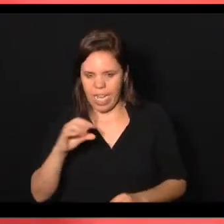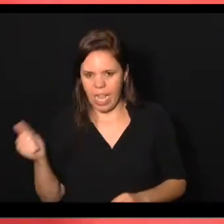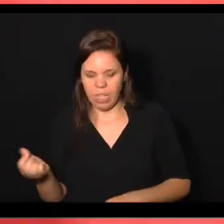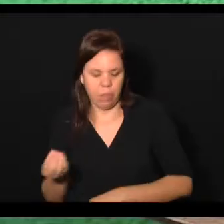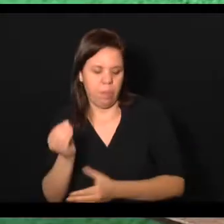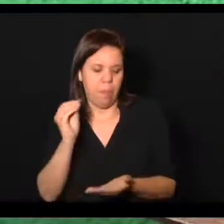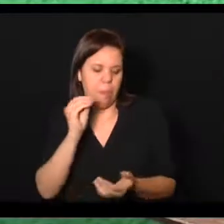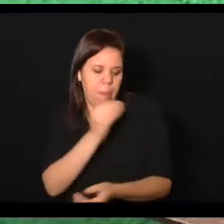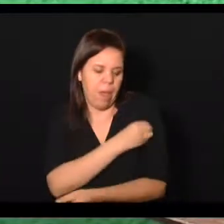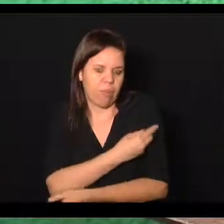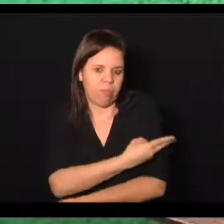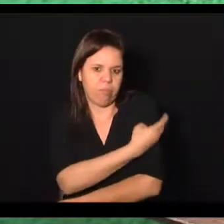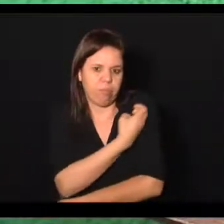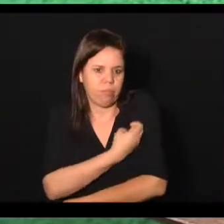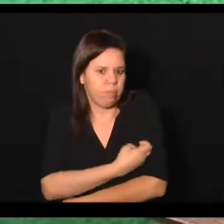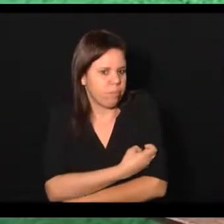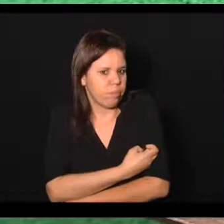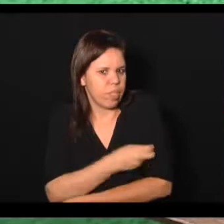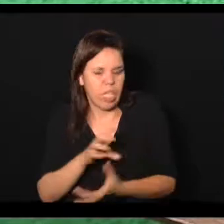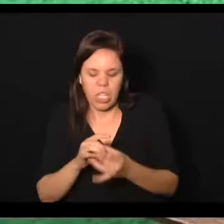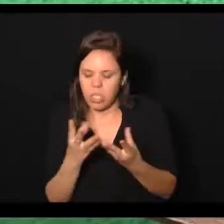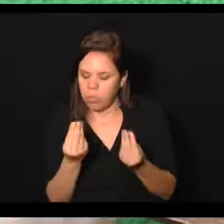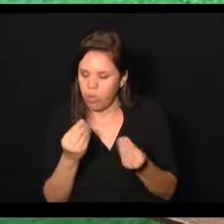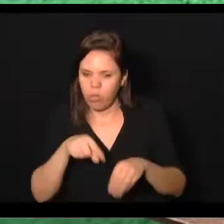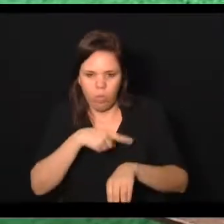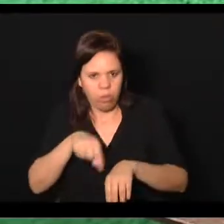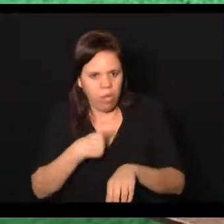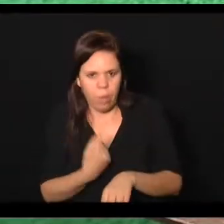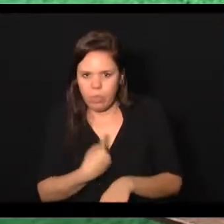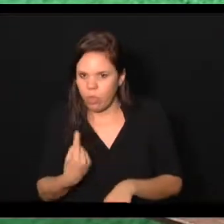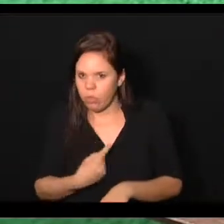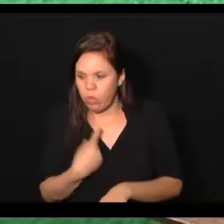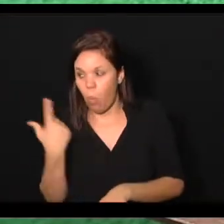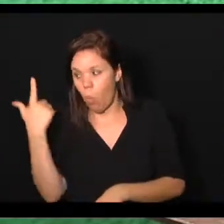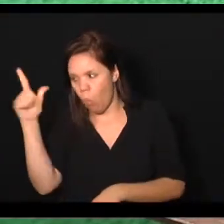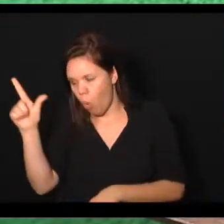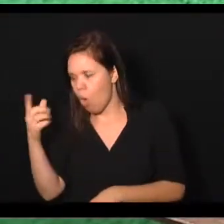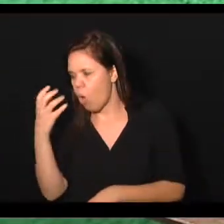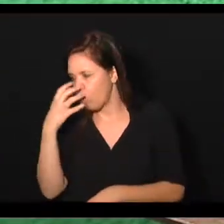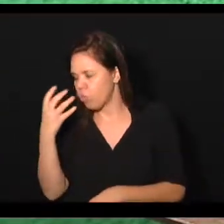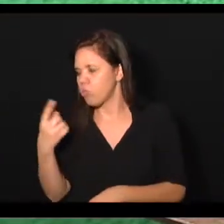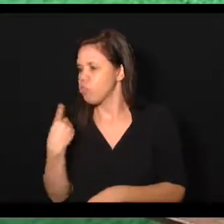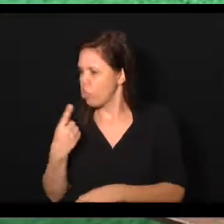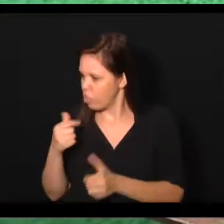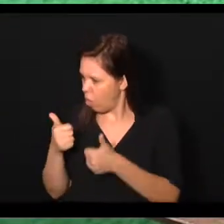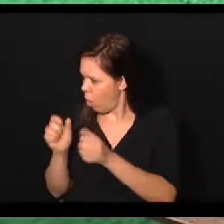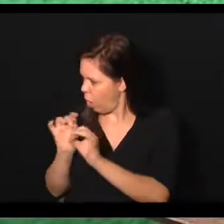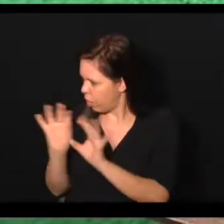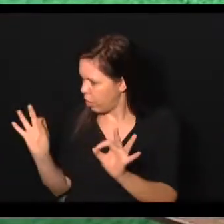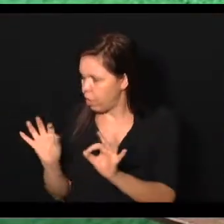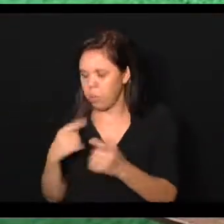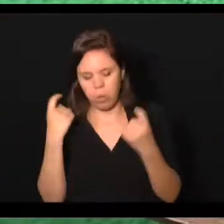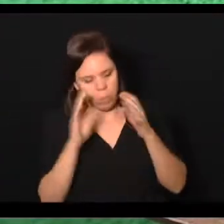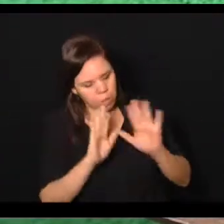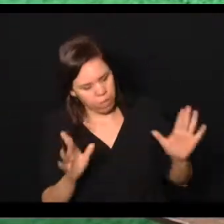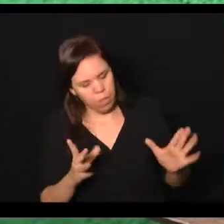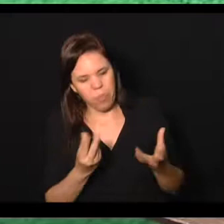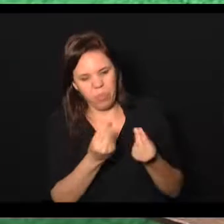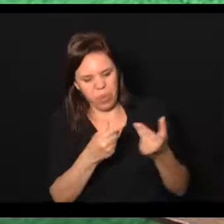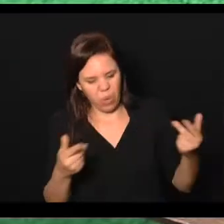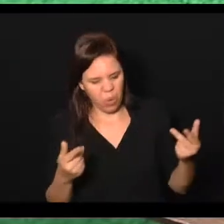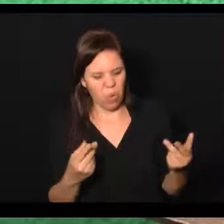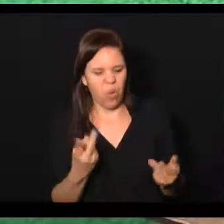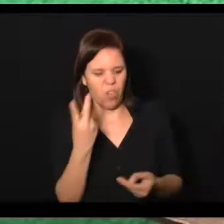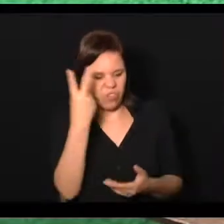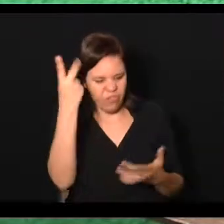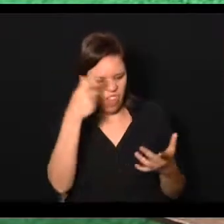marcado na pele. Não rola deixar muito tempo sozinha, como o outro que fica sozinho numa boa. Não rola deixar muitas coisas valiosas no